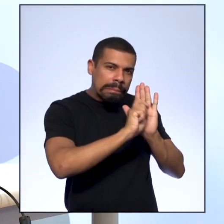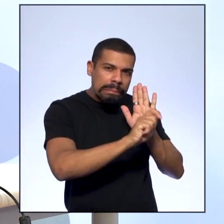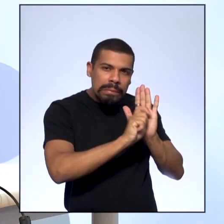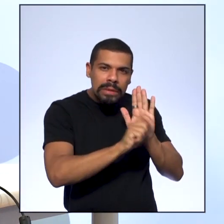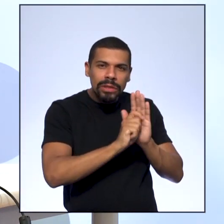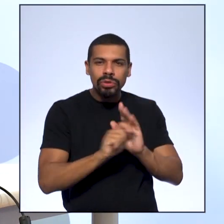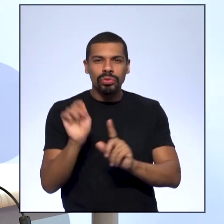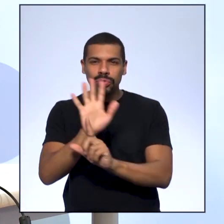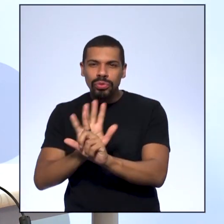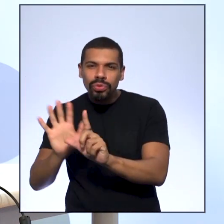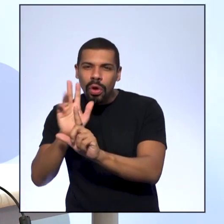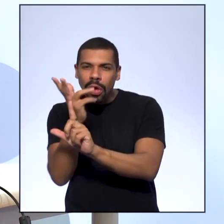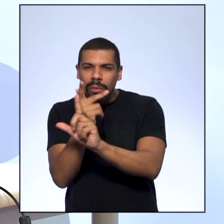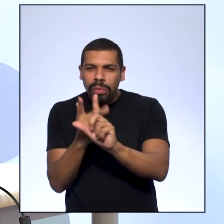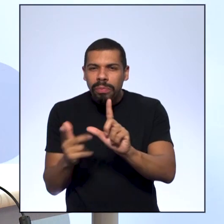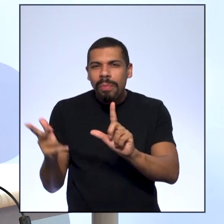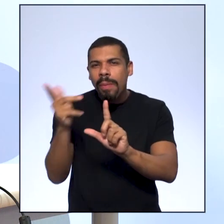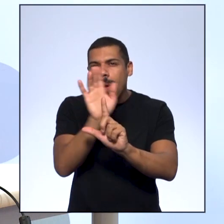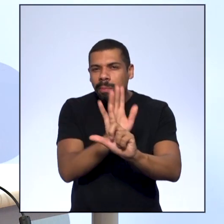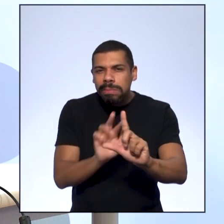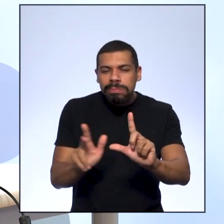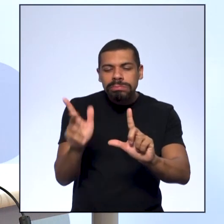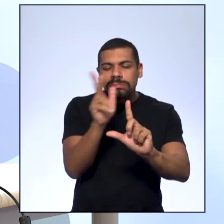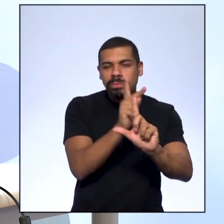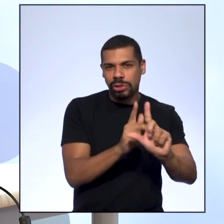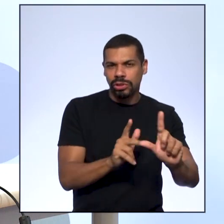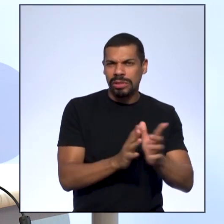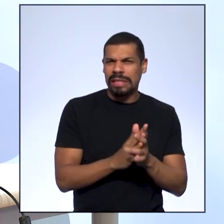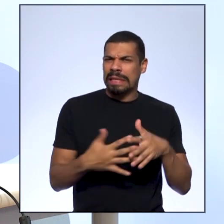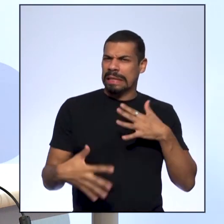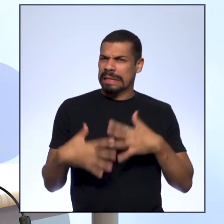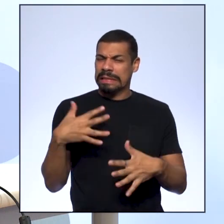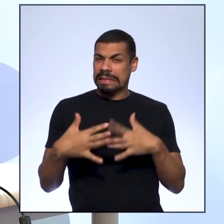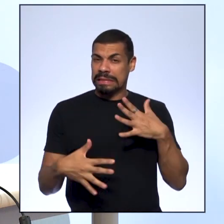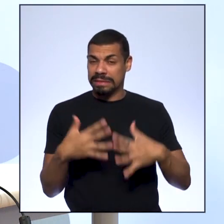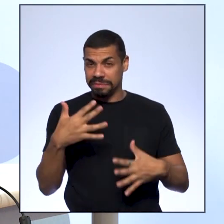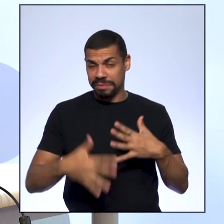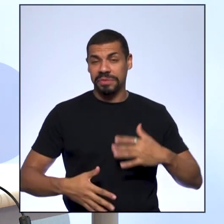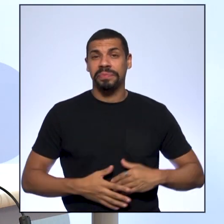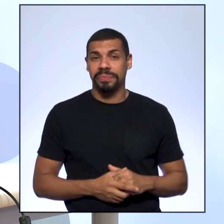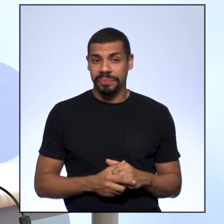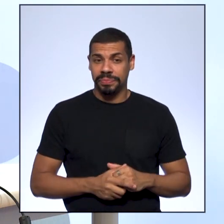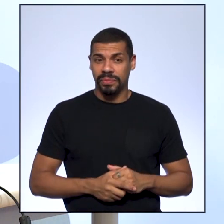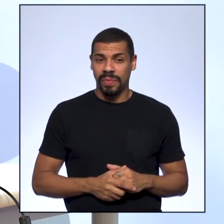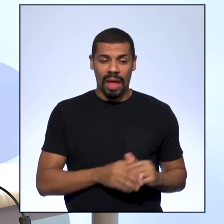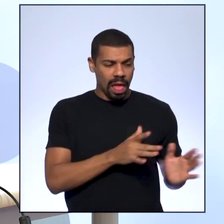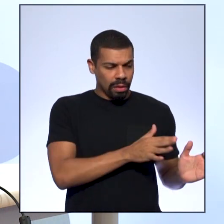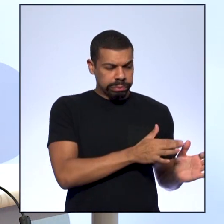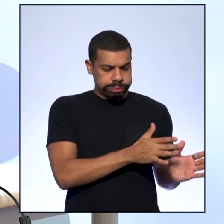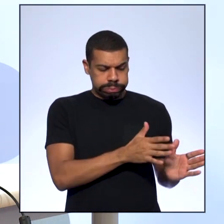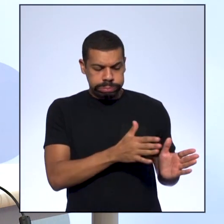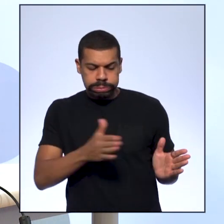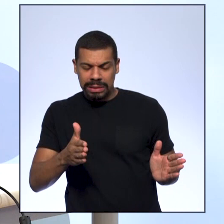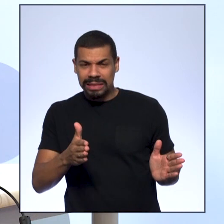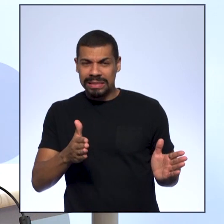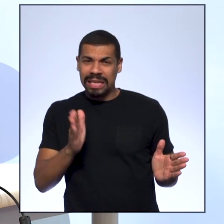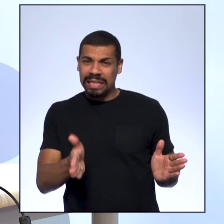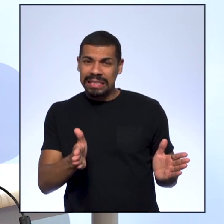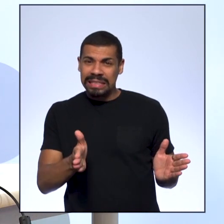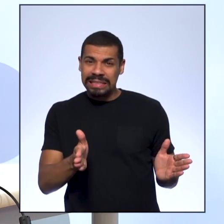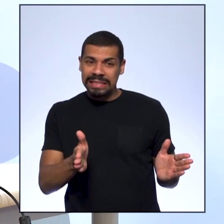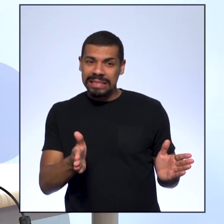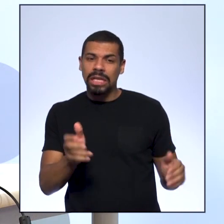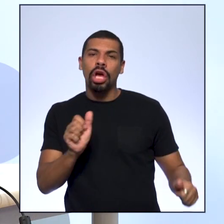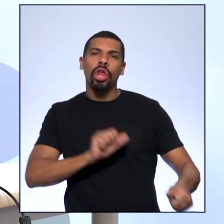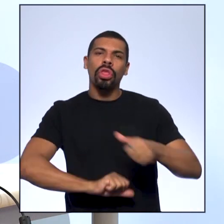dos loguinhos, ela é um pouco complexa, tá? Chegou um tempo em que ela foi simplificada e se transformou num